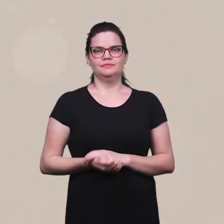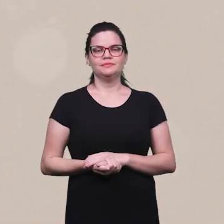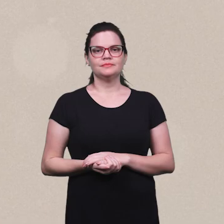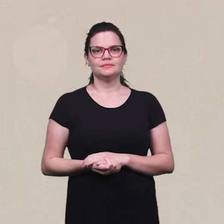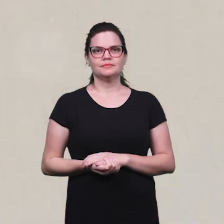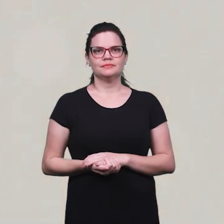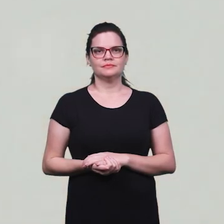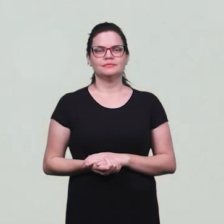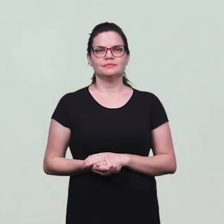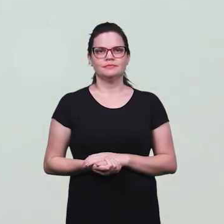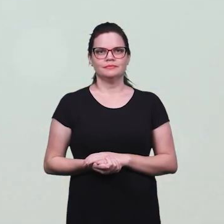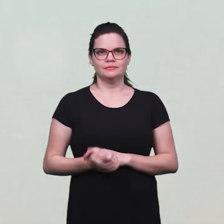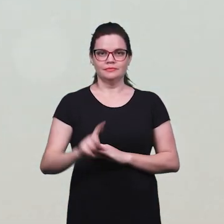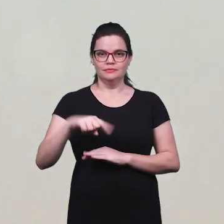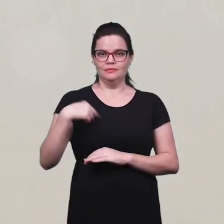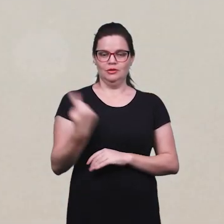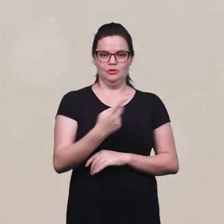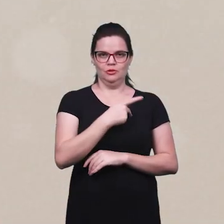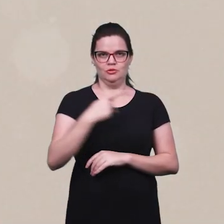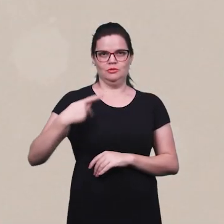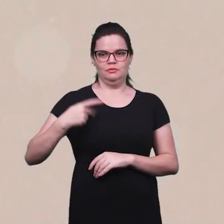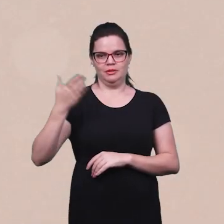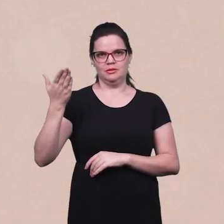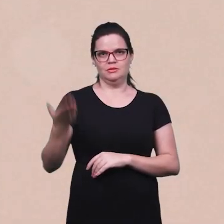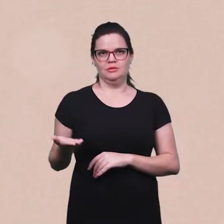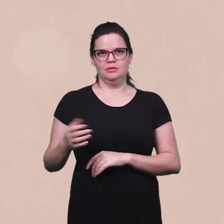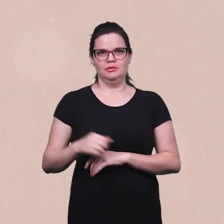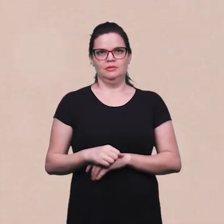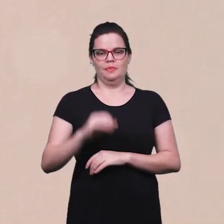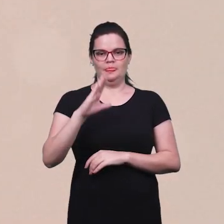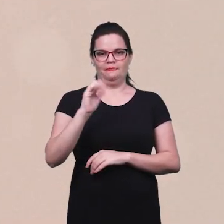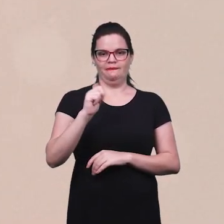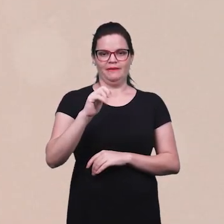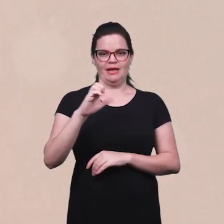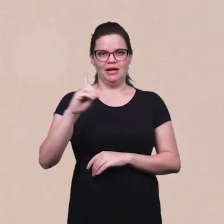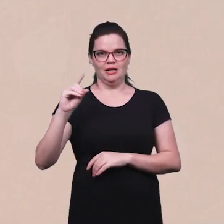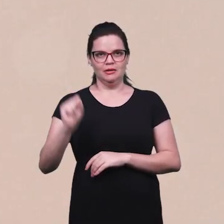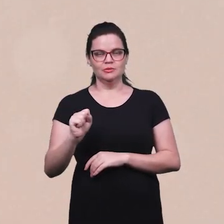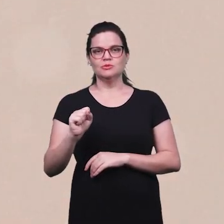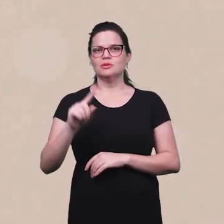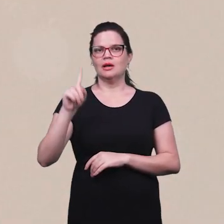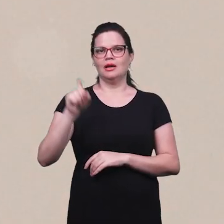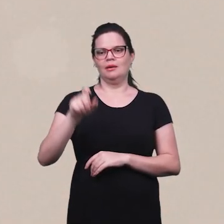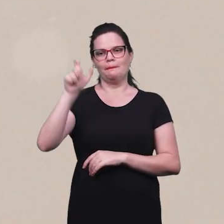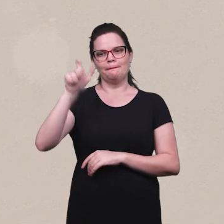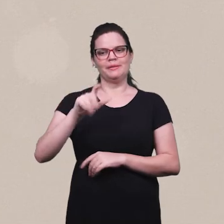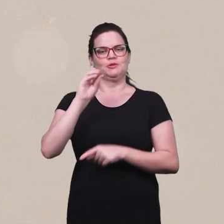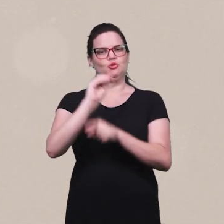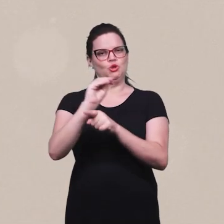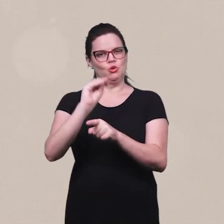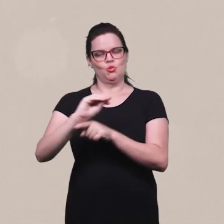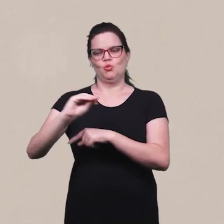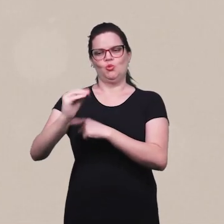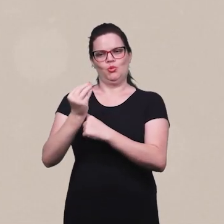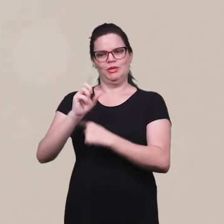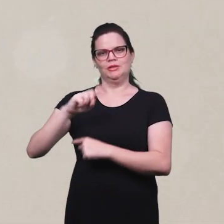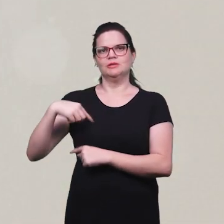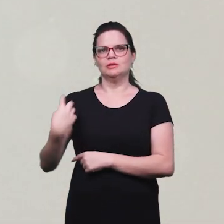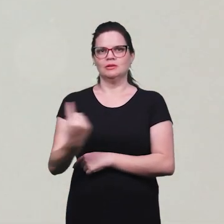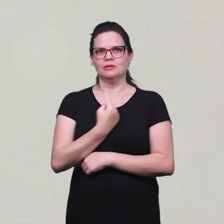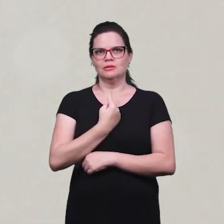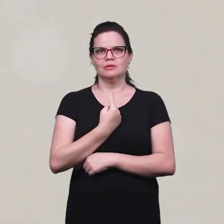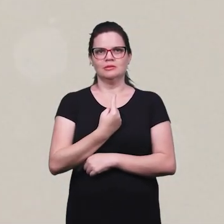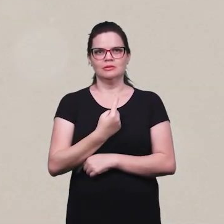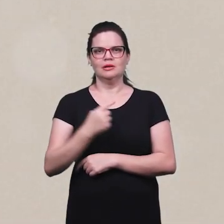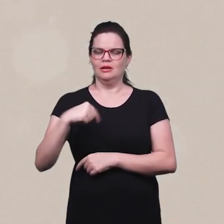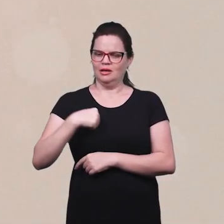de Guabiraba. O nosso pastor é o pastor Carlos, é a pessoa que cuida muito de nós. Eu